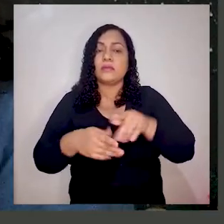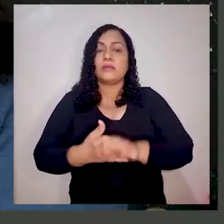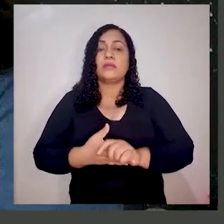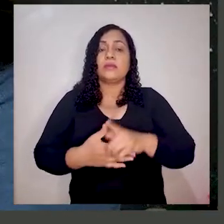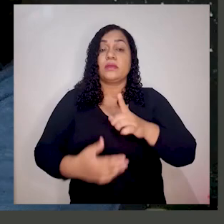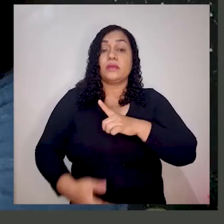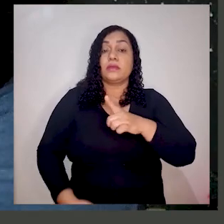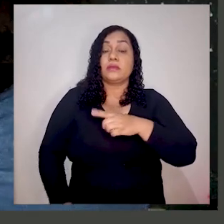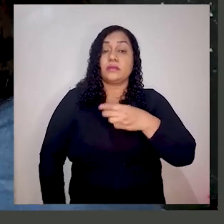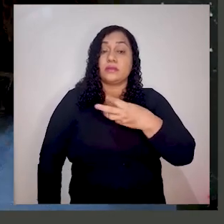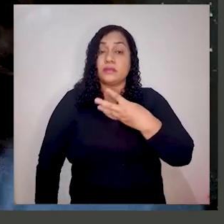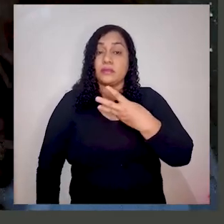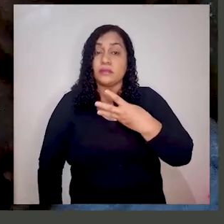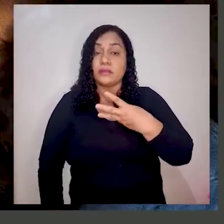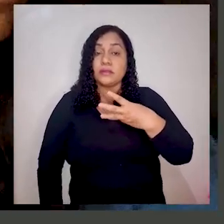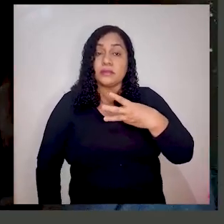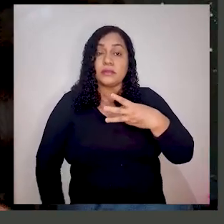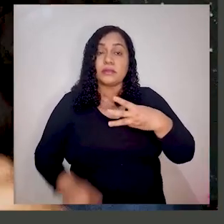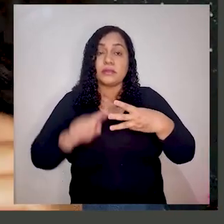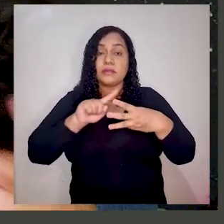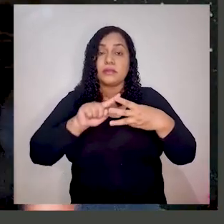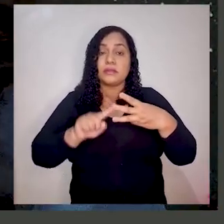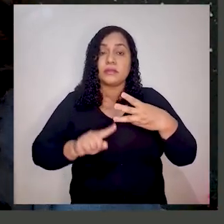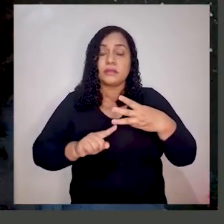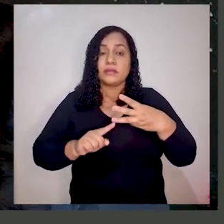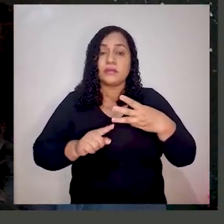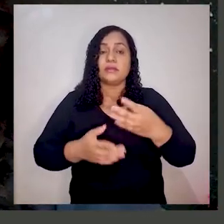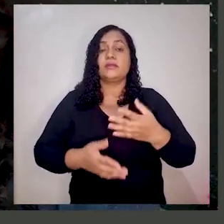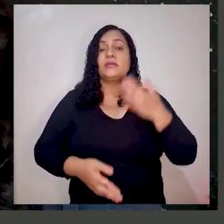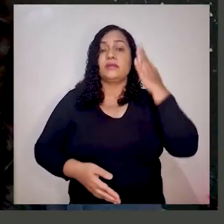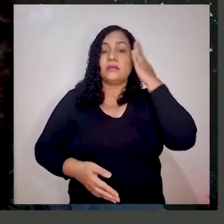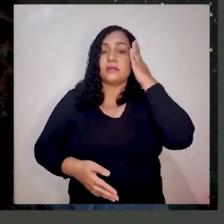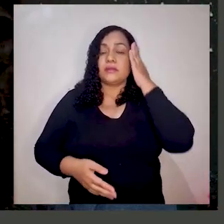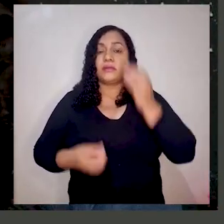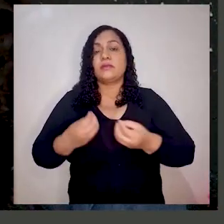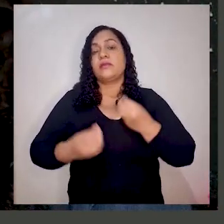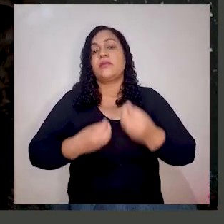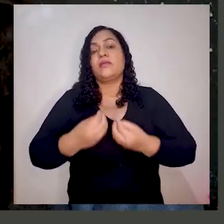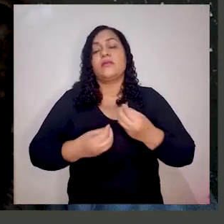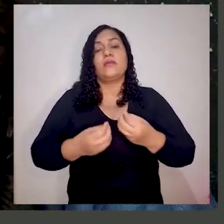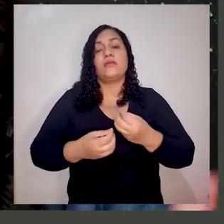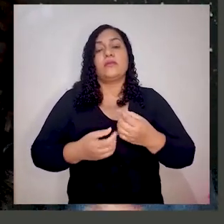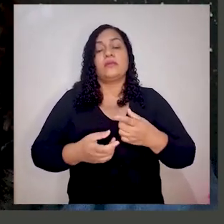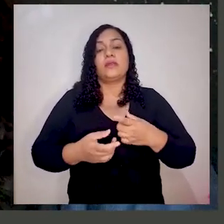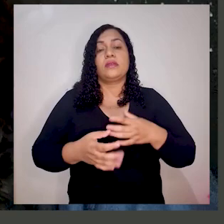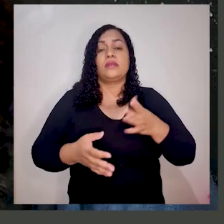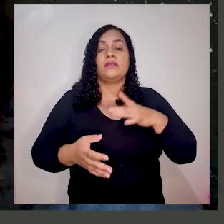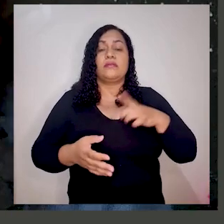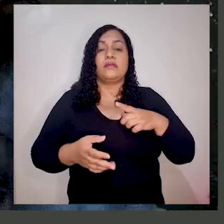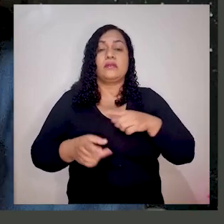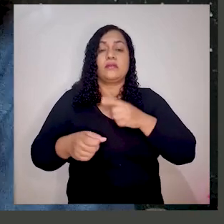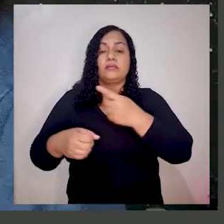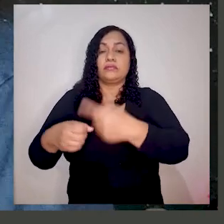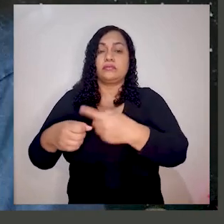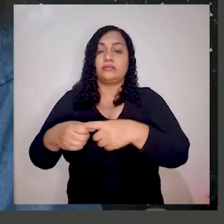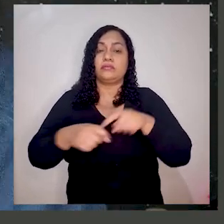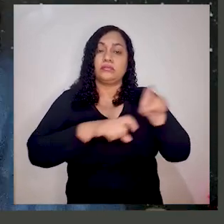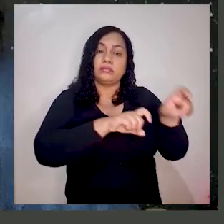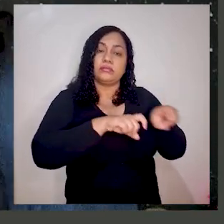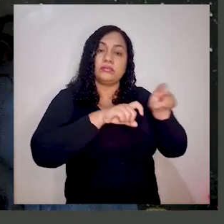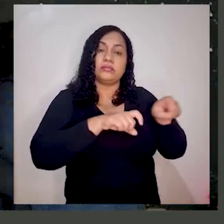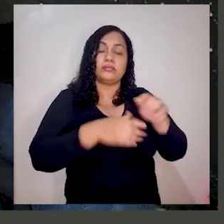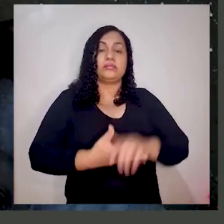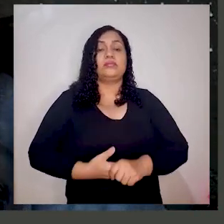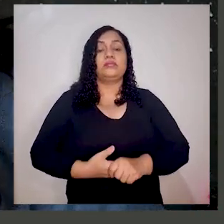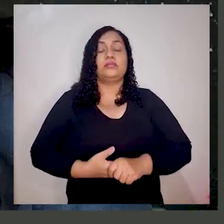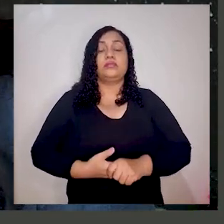nós tínhamos aqui, olha só, 3 parâmetros que equilibravam esse quantitativo. Nasciam muitas pessoas, porque naquela época